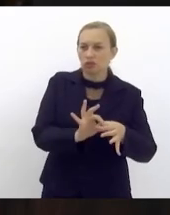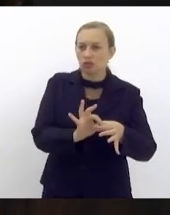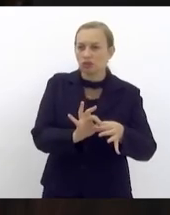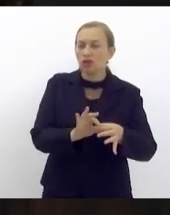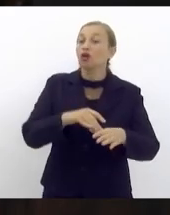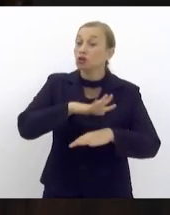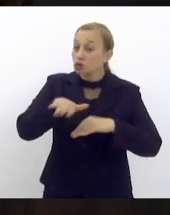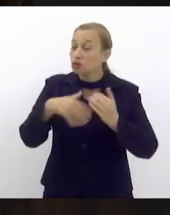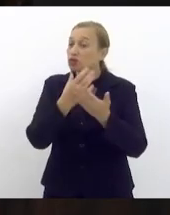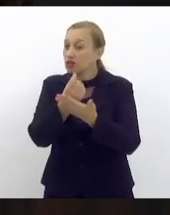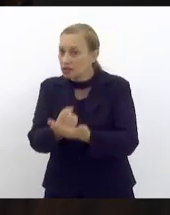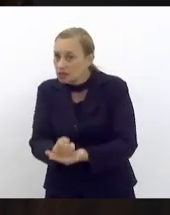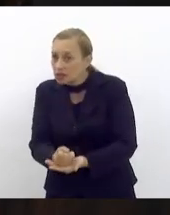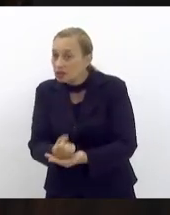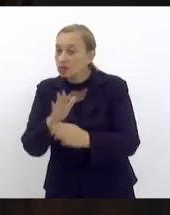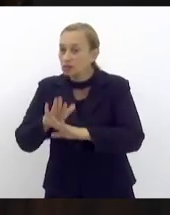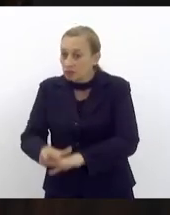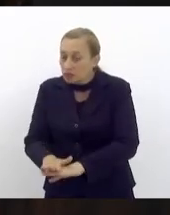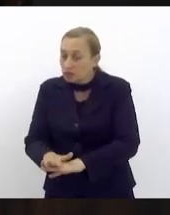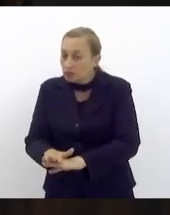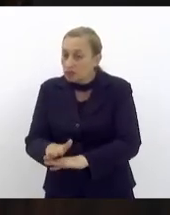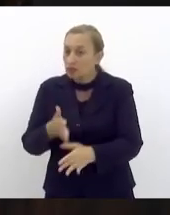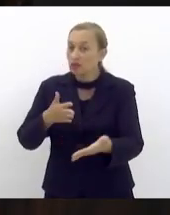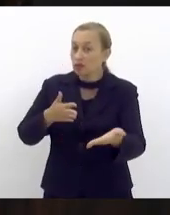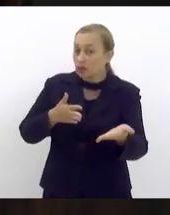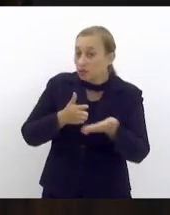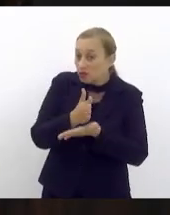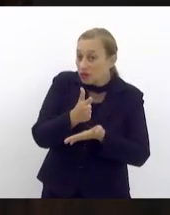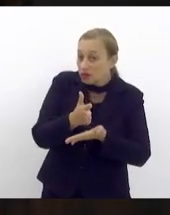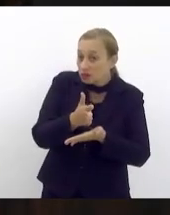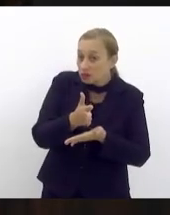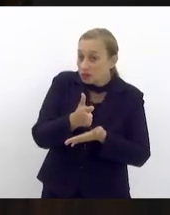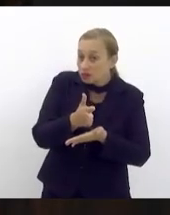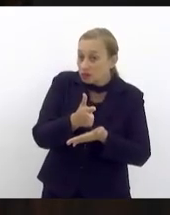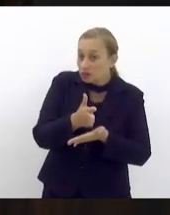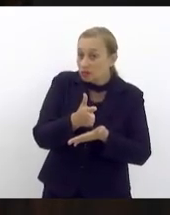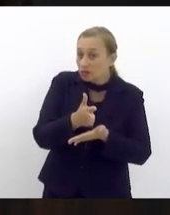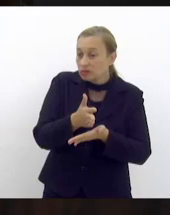senhores que aprovam permaneça Como estão aprovado